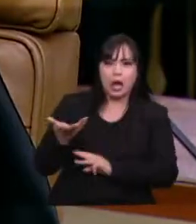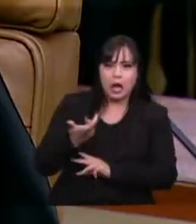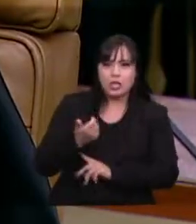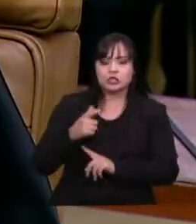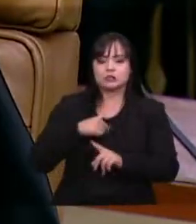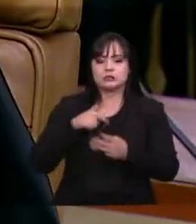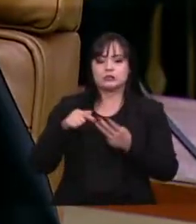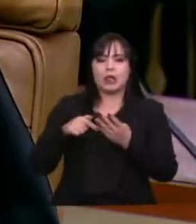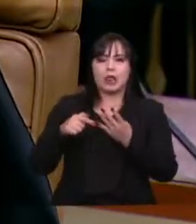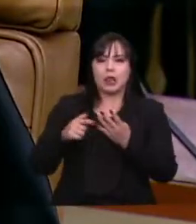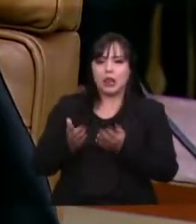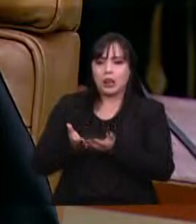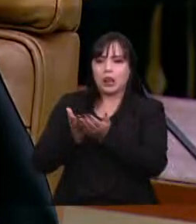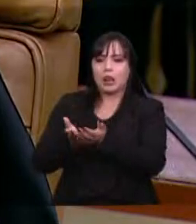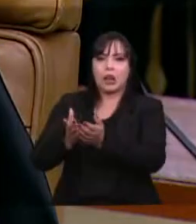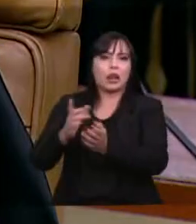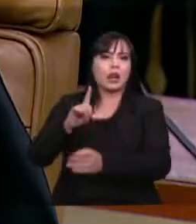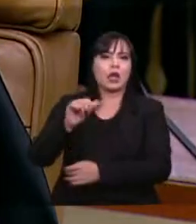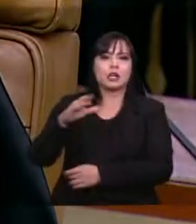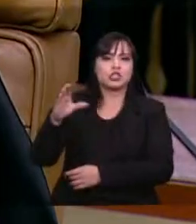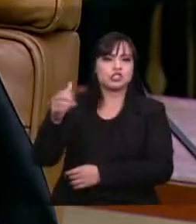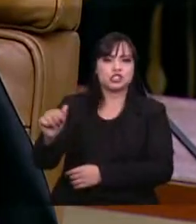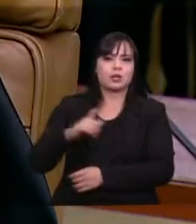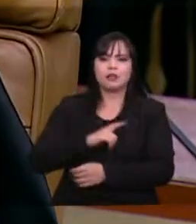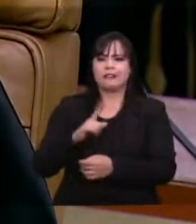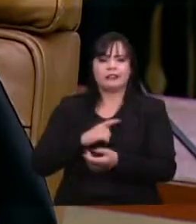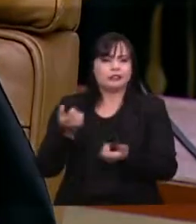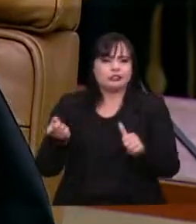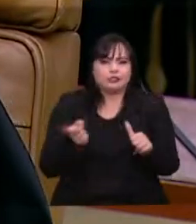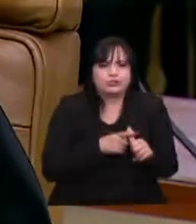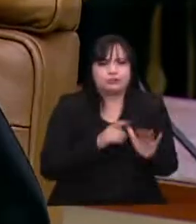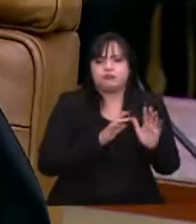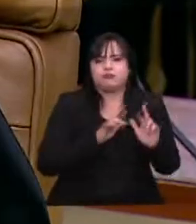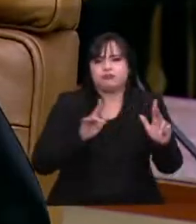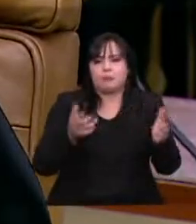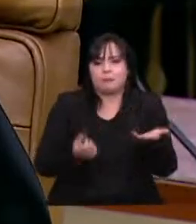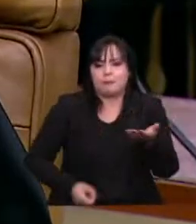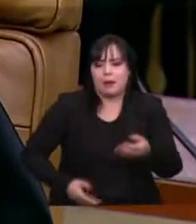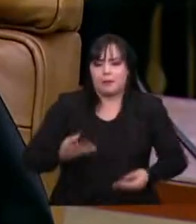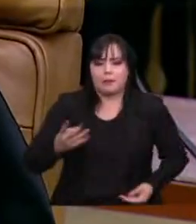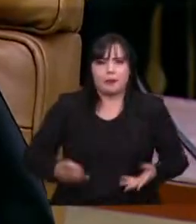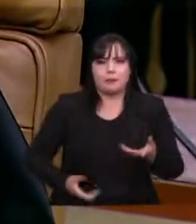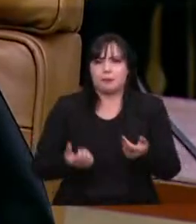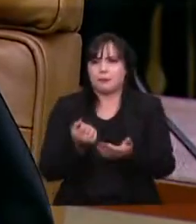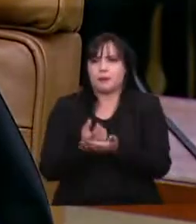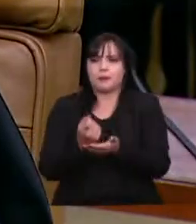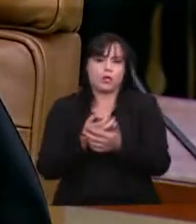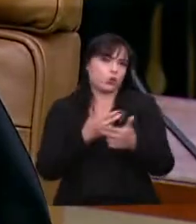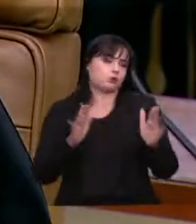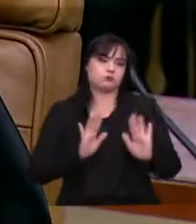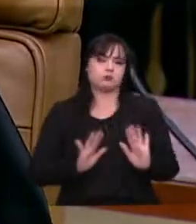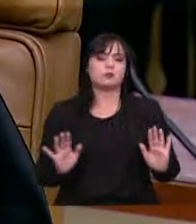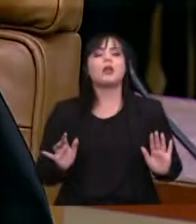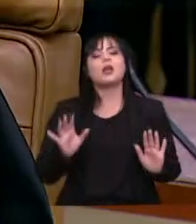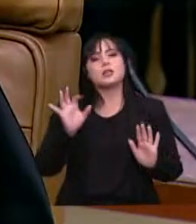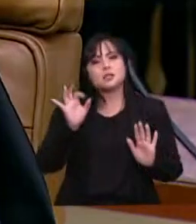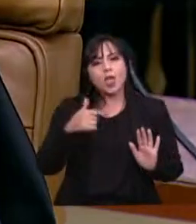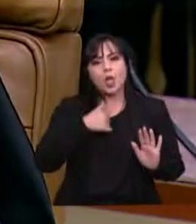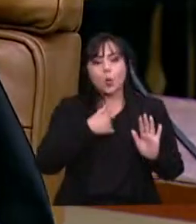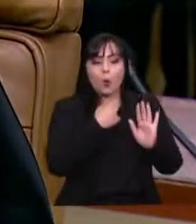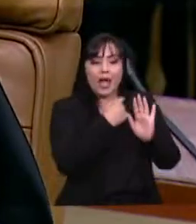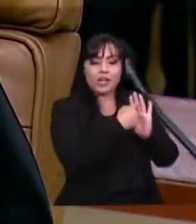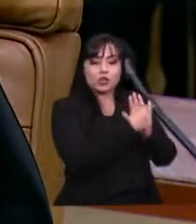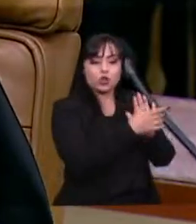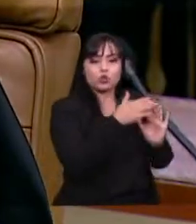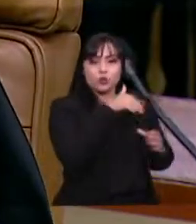lancha custeio de despesas pessoais etc etc é certo que anote isso no